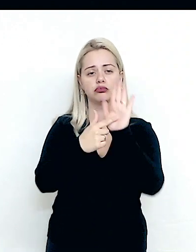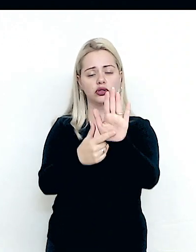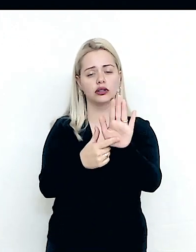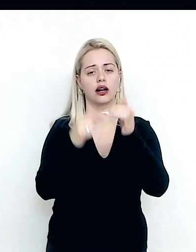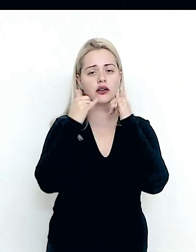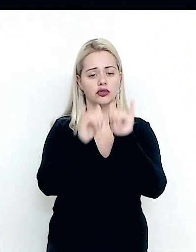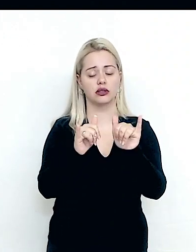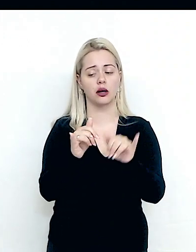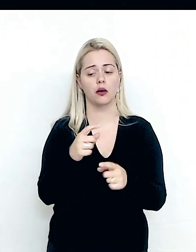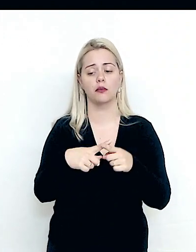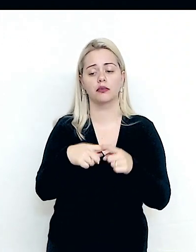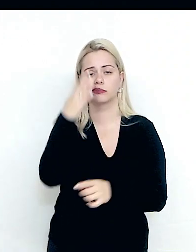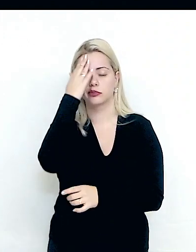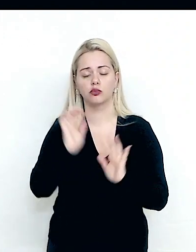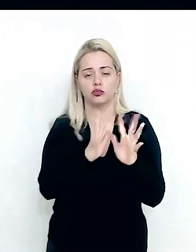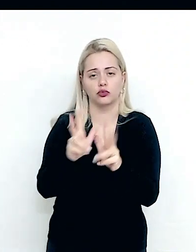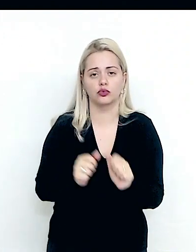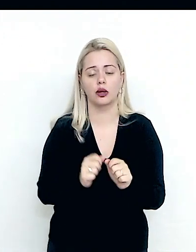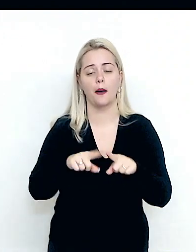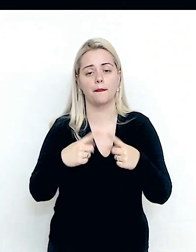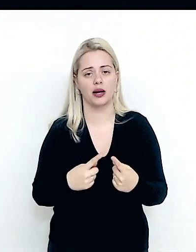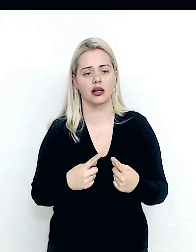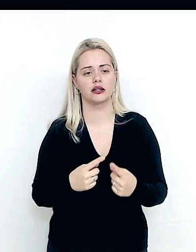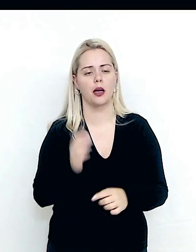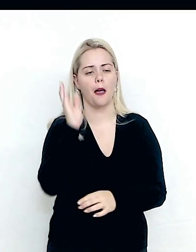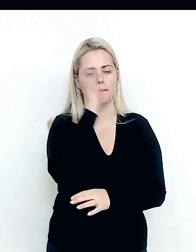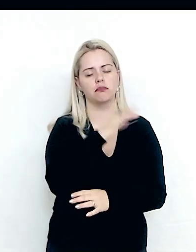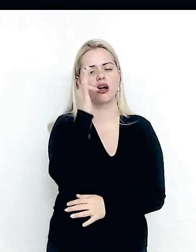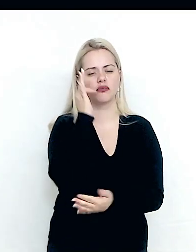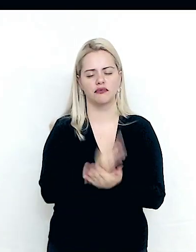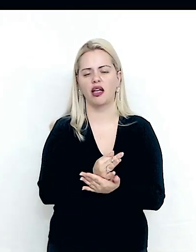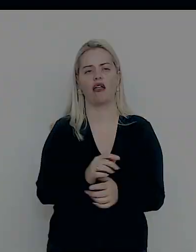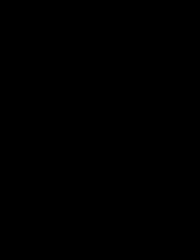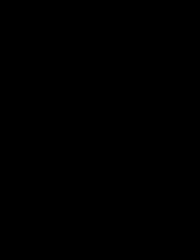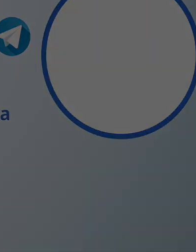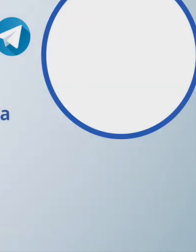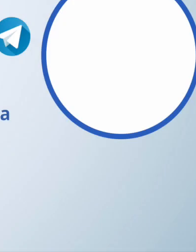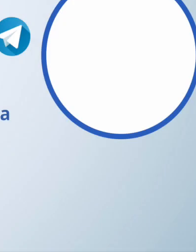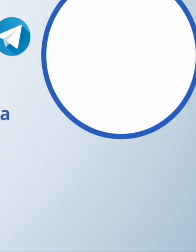saibam de todos esses dados. É uma questão realmente de má fé, de hipocrisia, né?